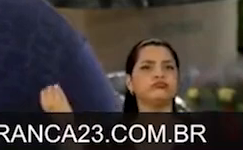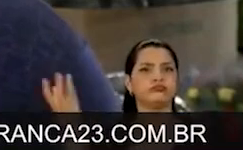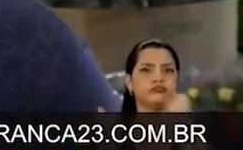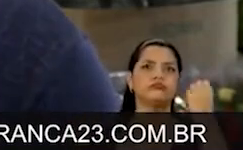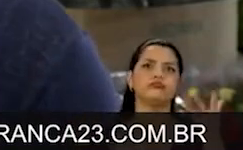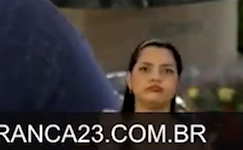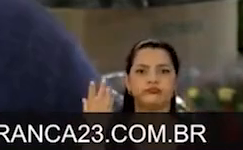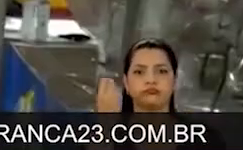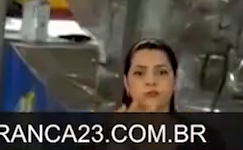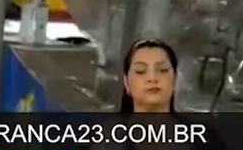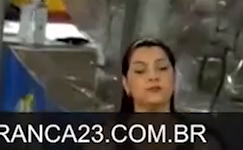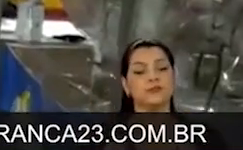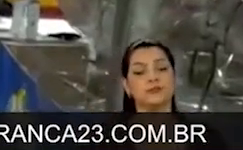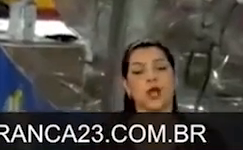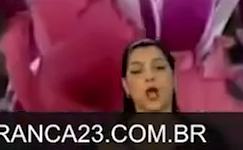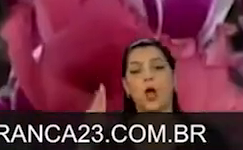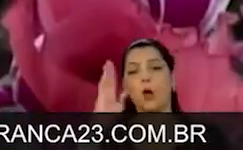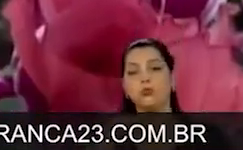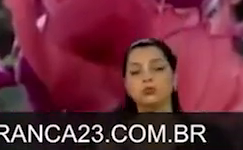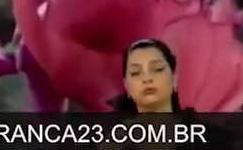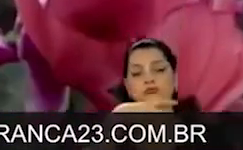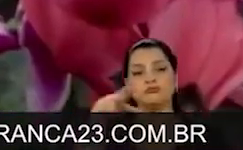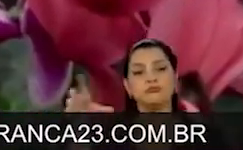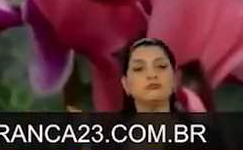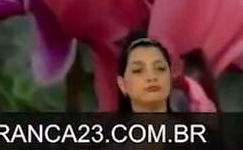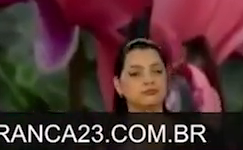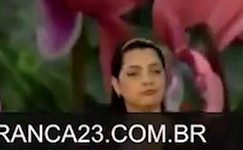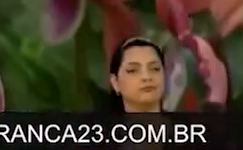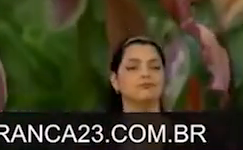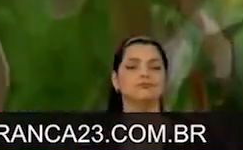então eles precisam antecipar as entregas deles lá também.